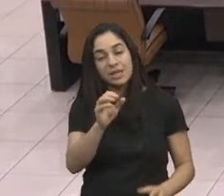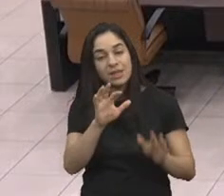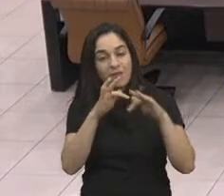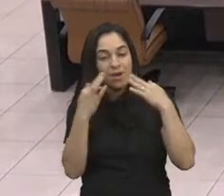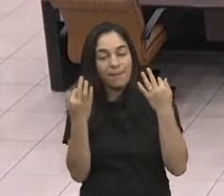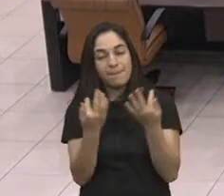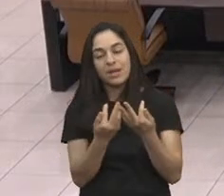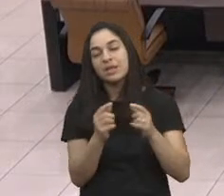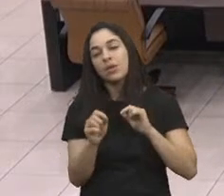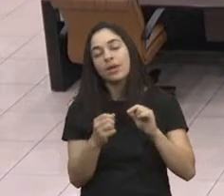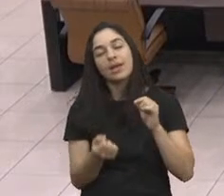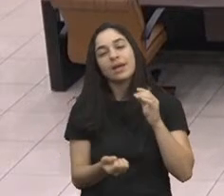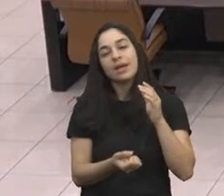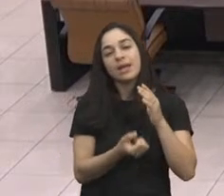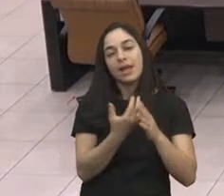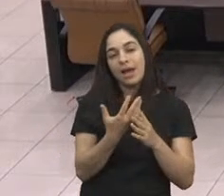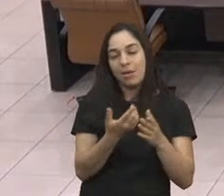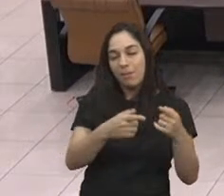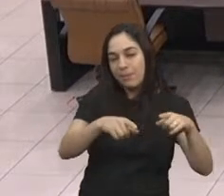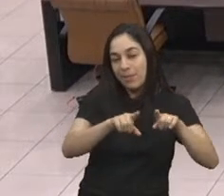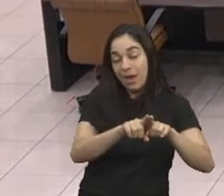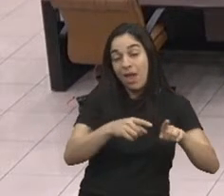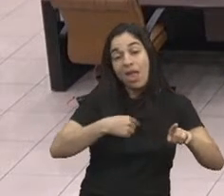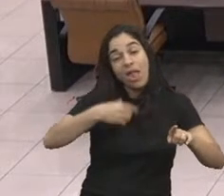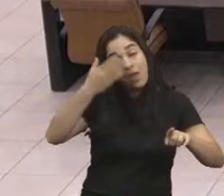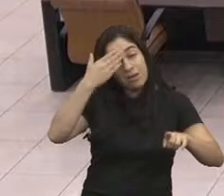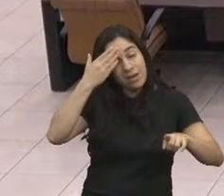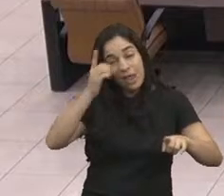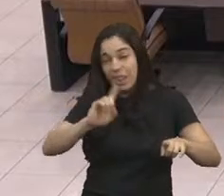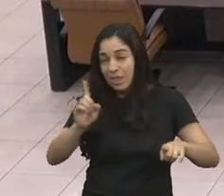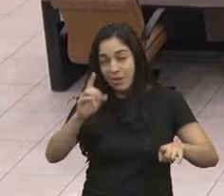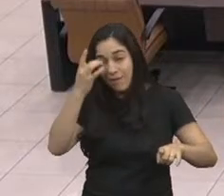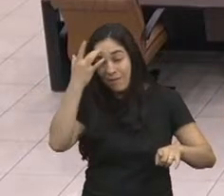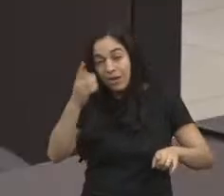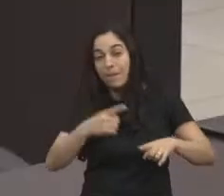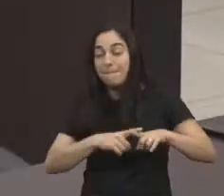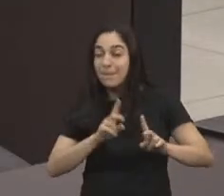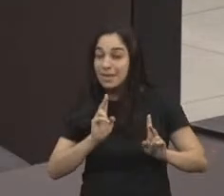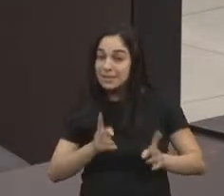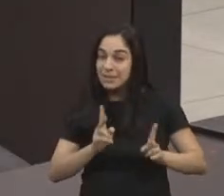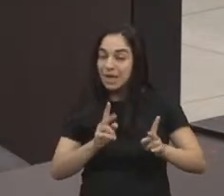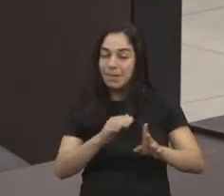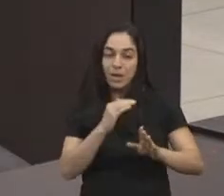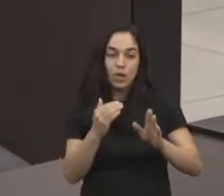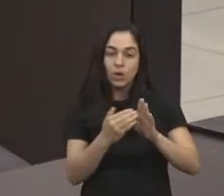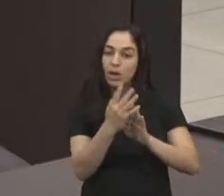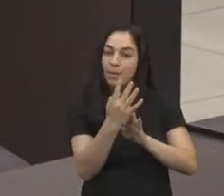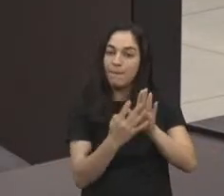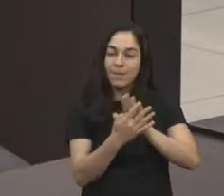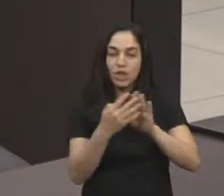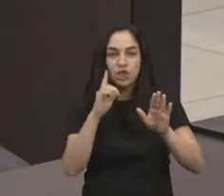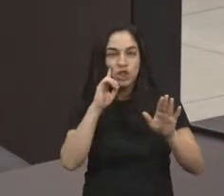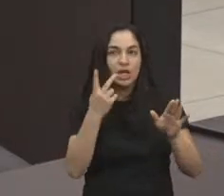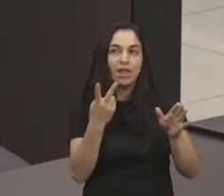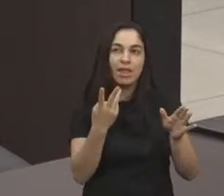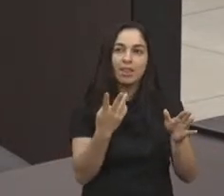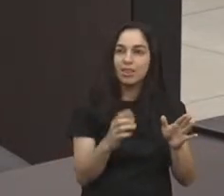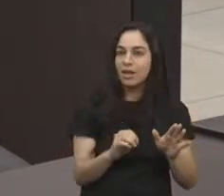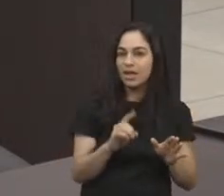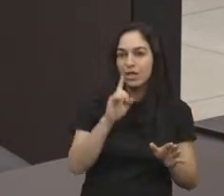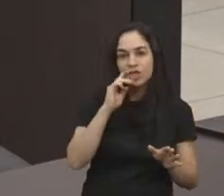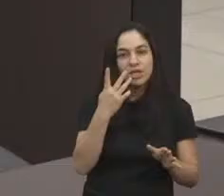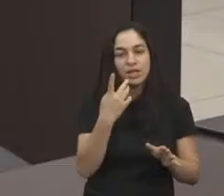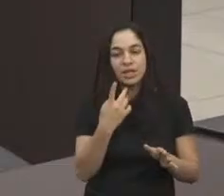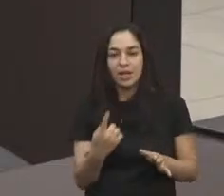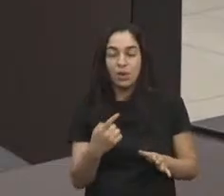um vínculo, sei que é difícil que eu estou falando aqui, mas criar um vínculo uma vez ao mês, pelo menos, sei lá, tudo dia 30, dia 31, para fazer o catateco